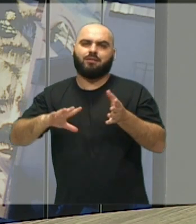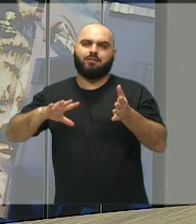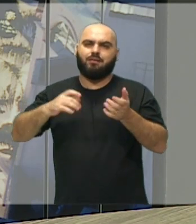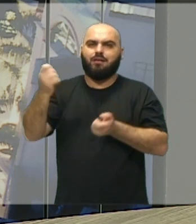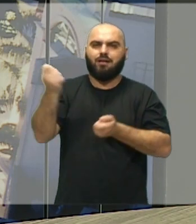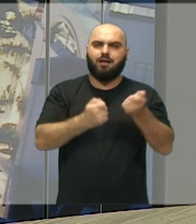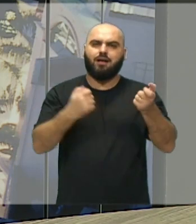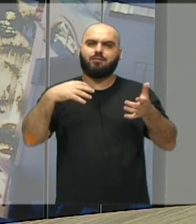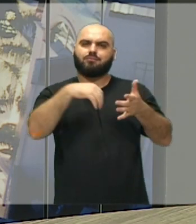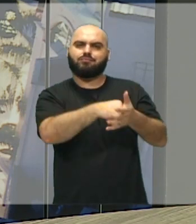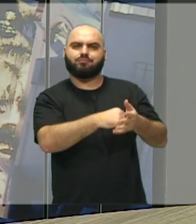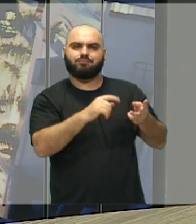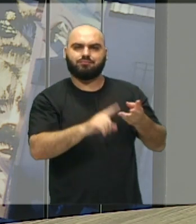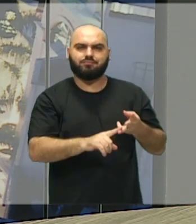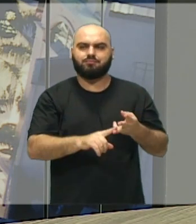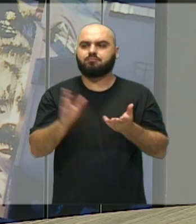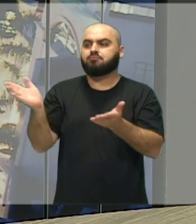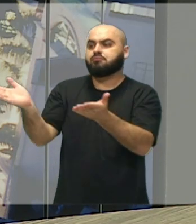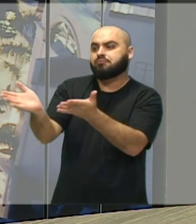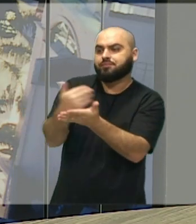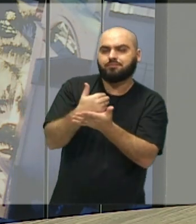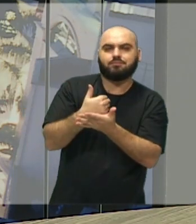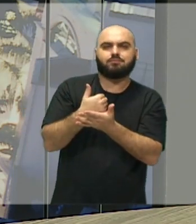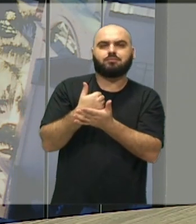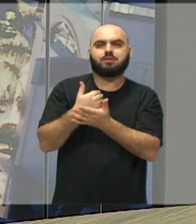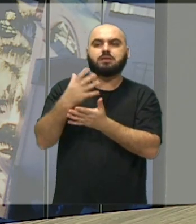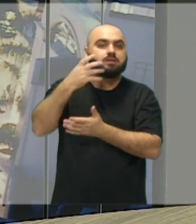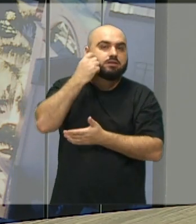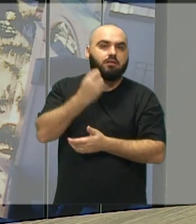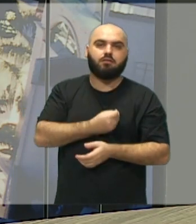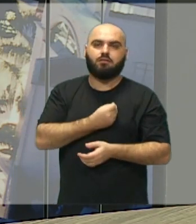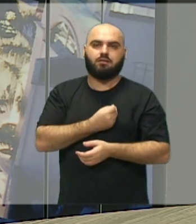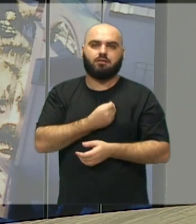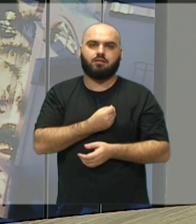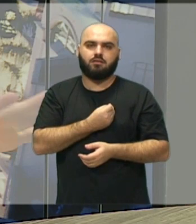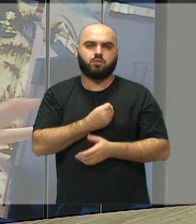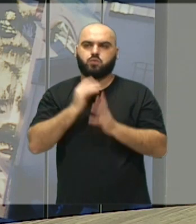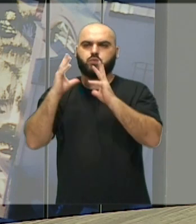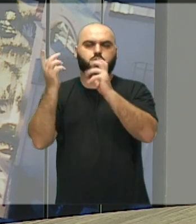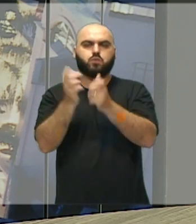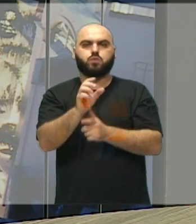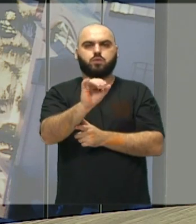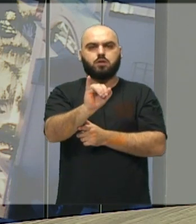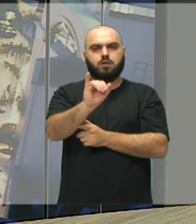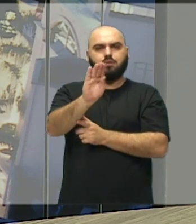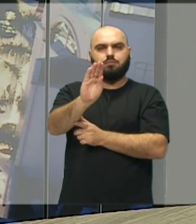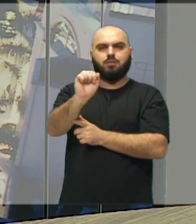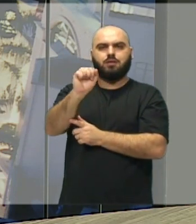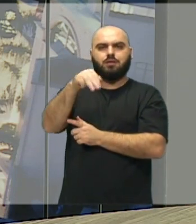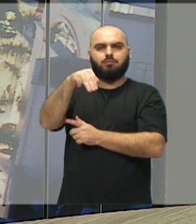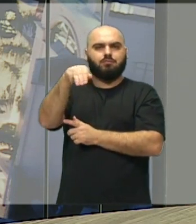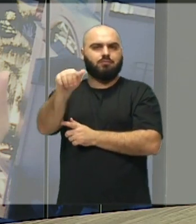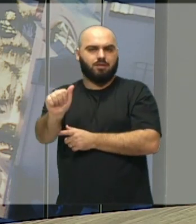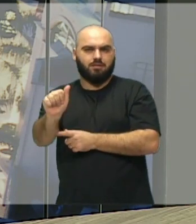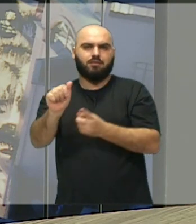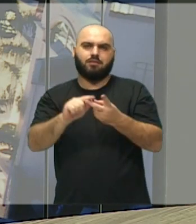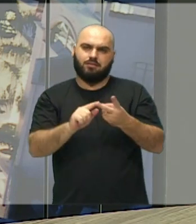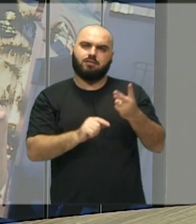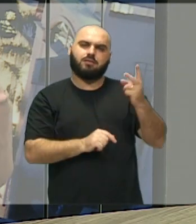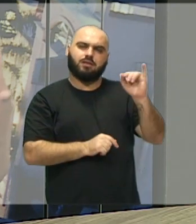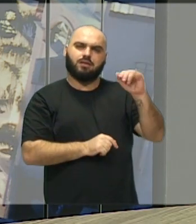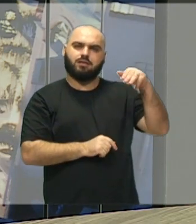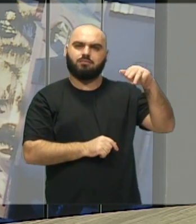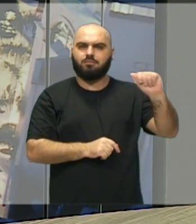de resgates. Então, a Polícia Ambiental, o Instituto do Meio Ambiente, IBAMA, eles fazem esses resgates e levam